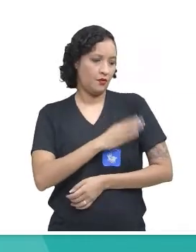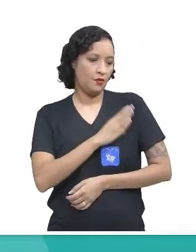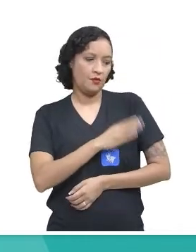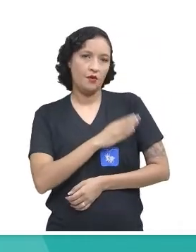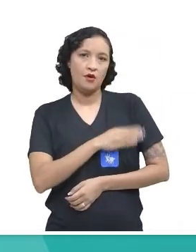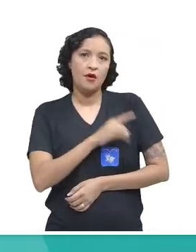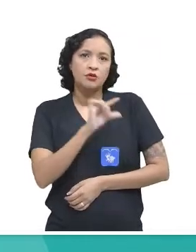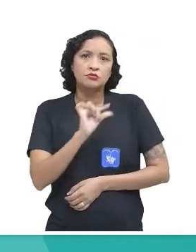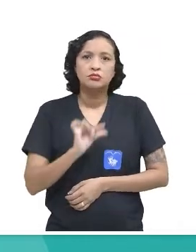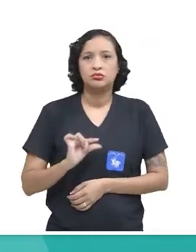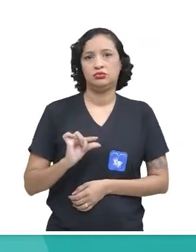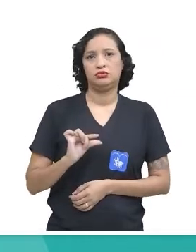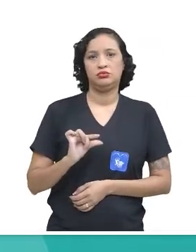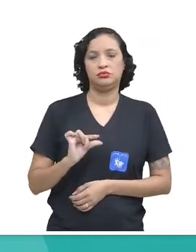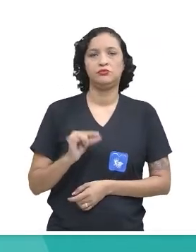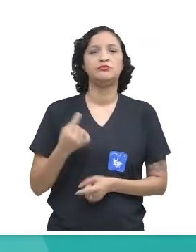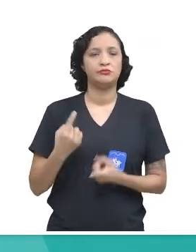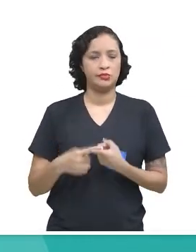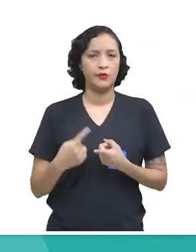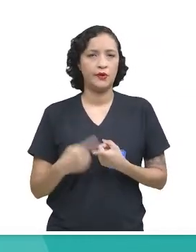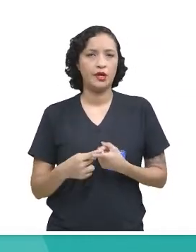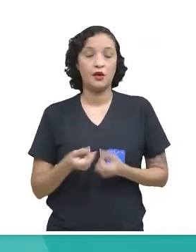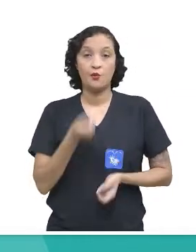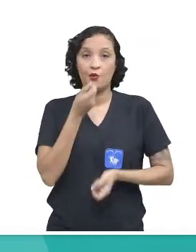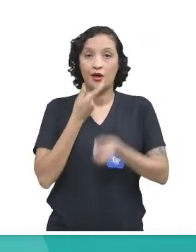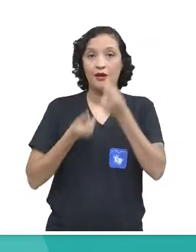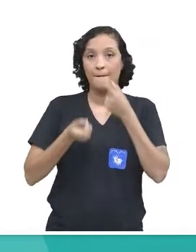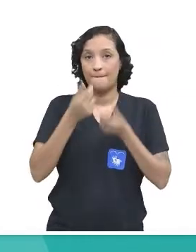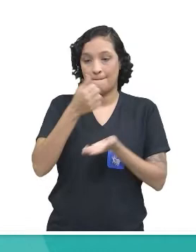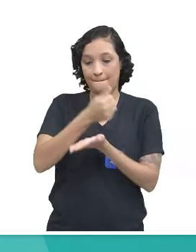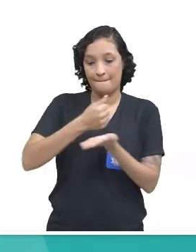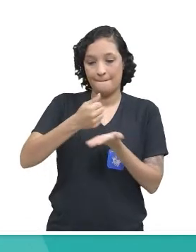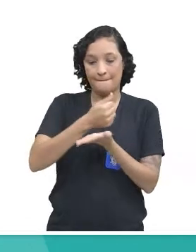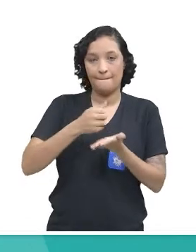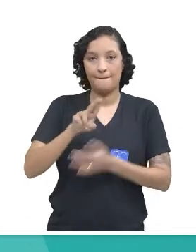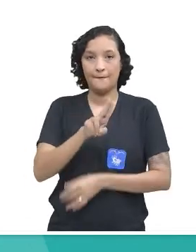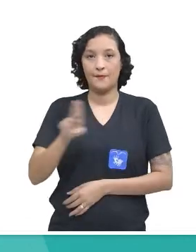bem baixa mesmo, porque esses remédios, eles têm uma substância